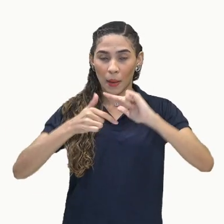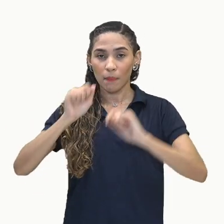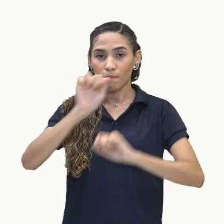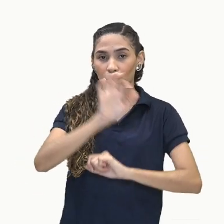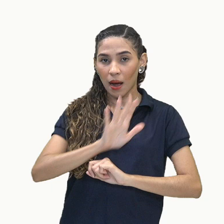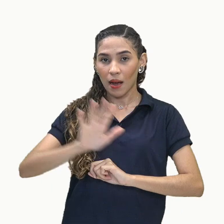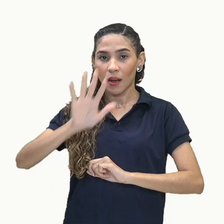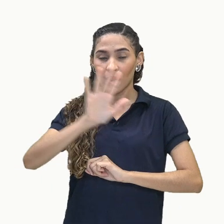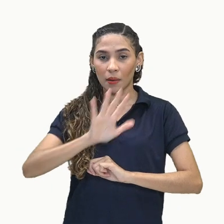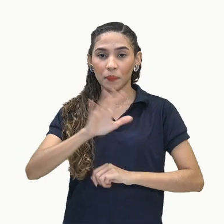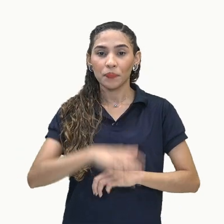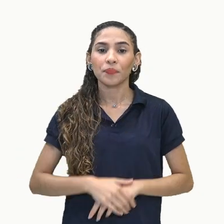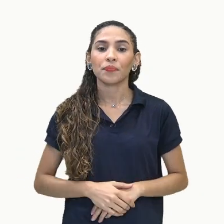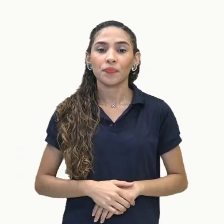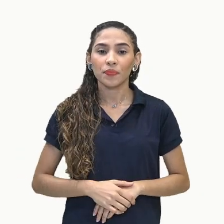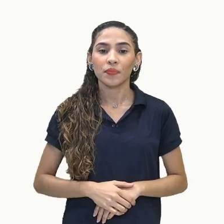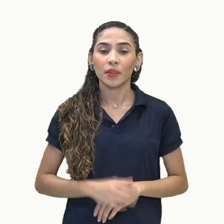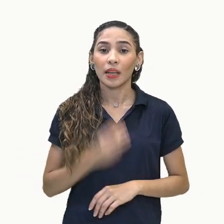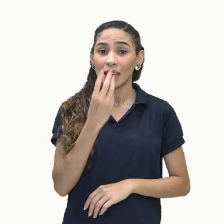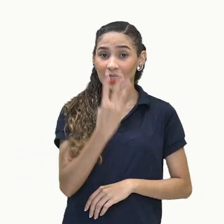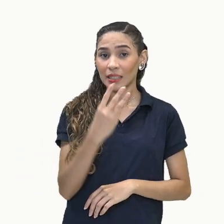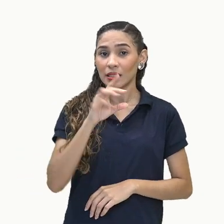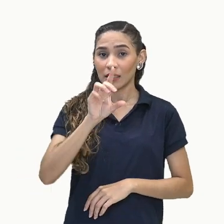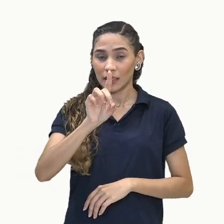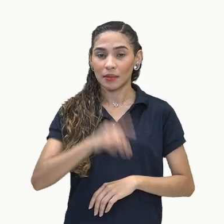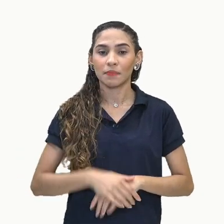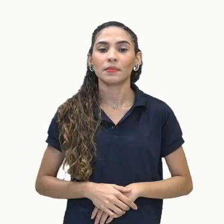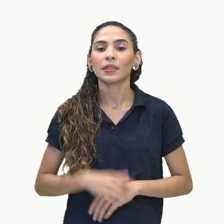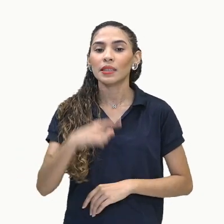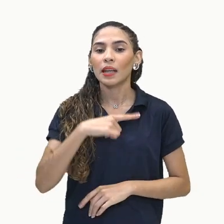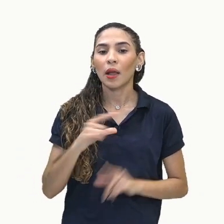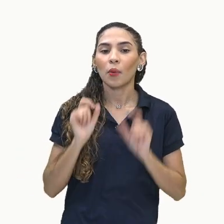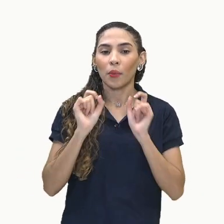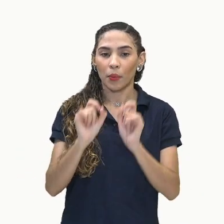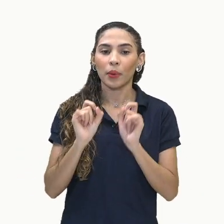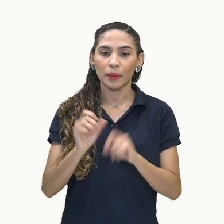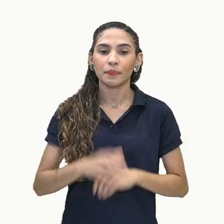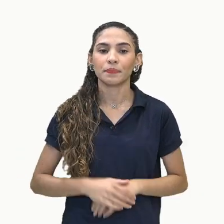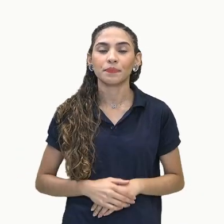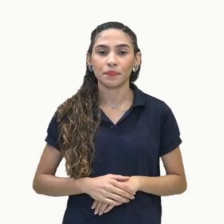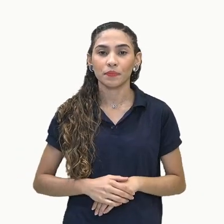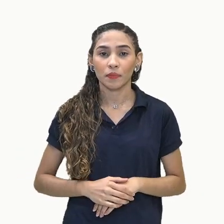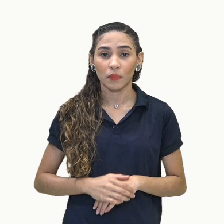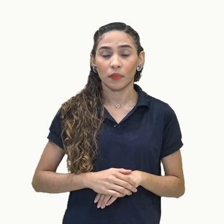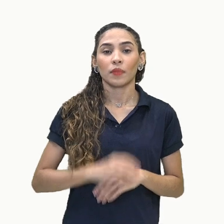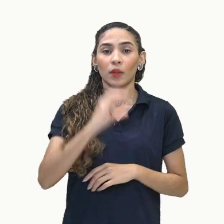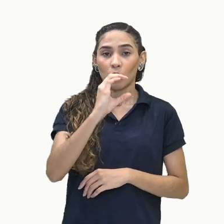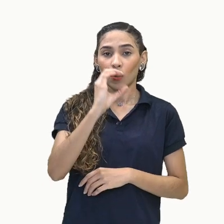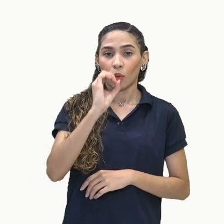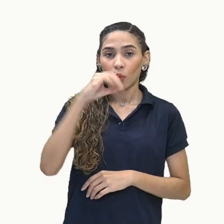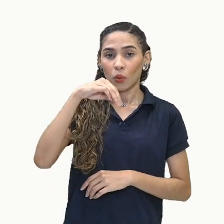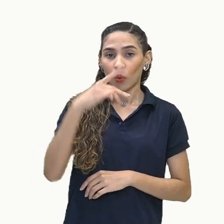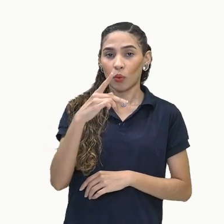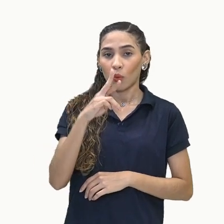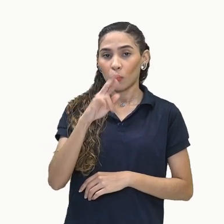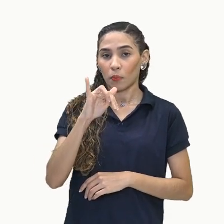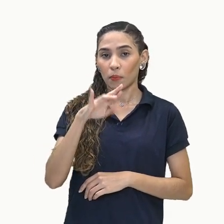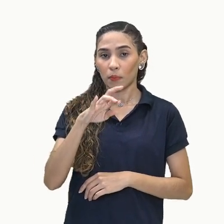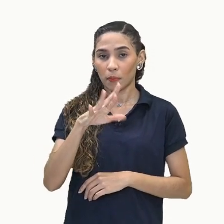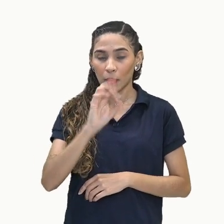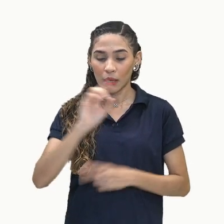espaciais, que são em 3D, onde possuem comprimento, largura e